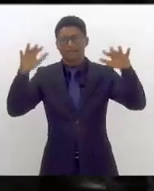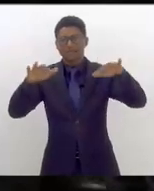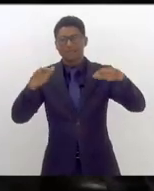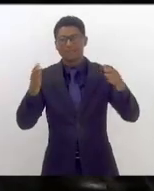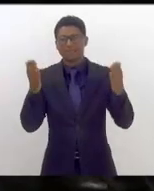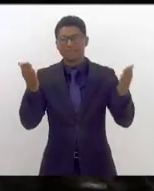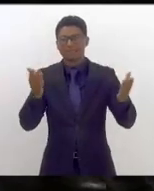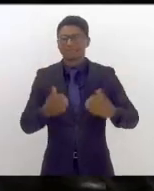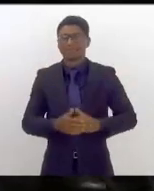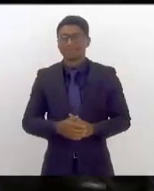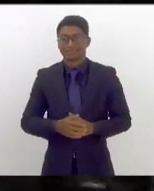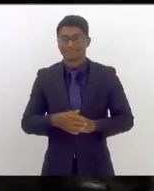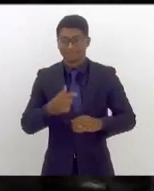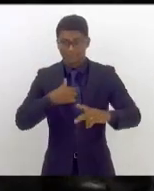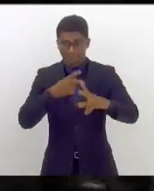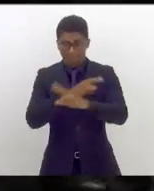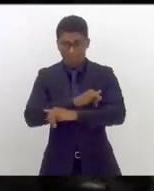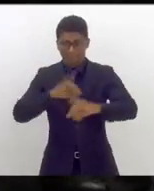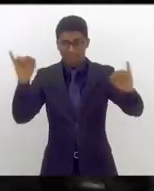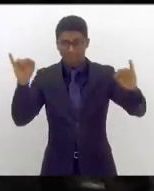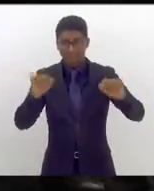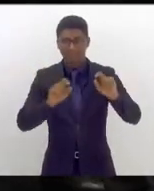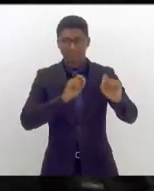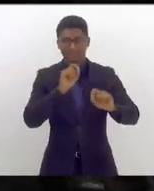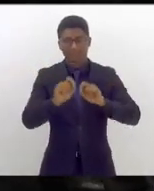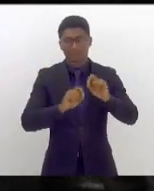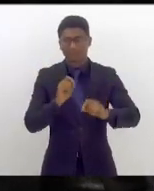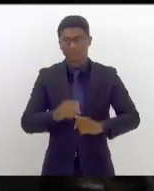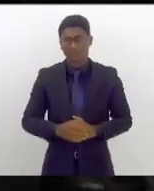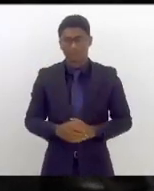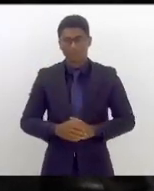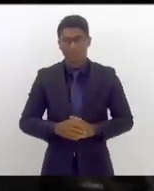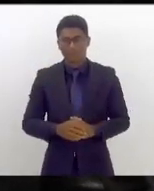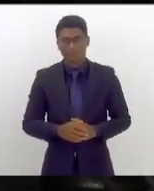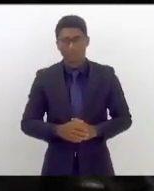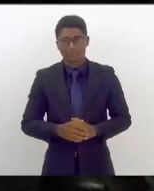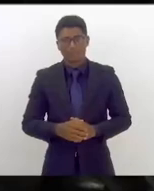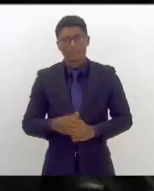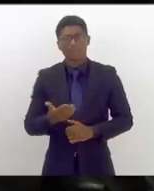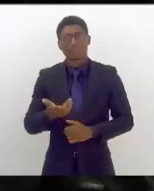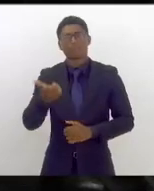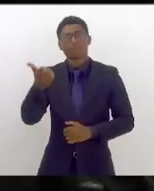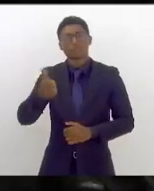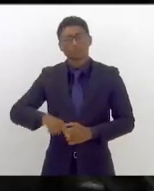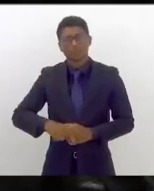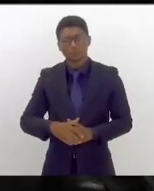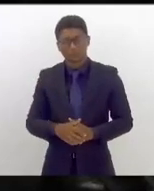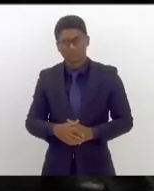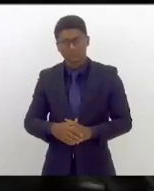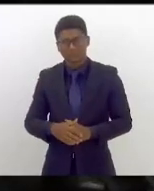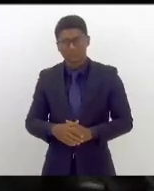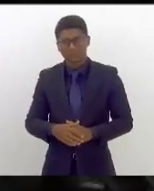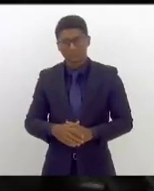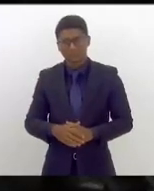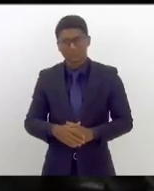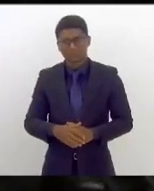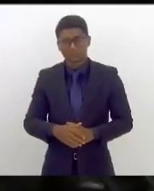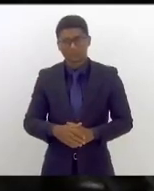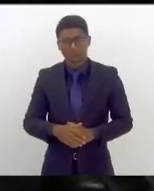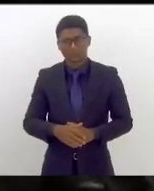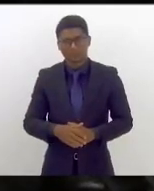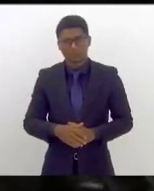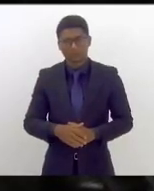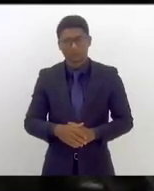chama atenção de vossa excelência do comportamento mais uma vez e fica de forma